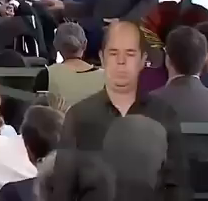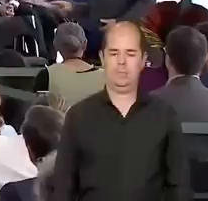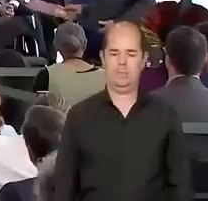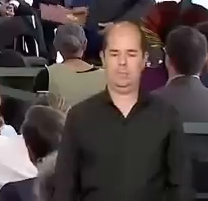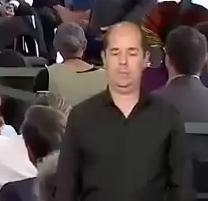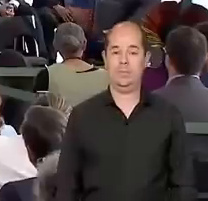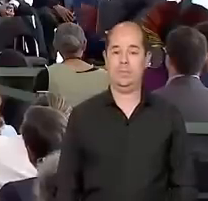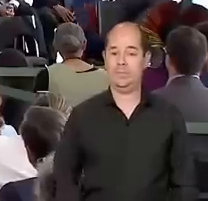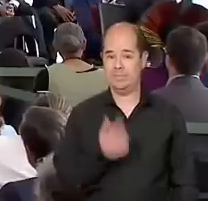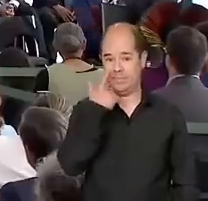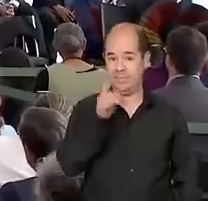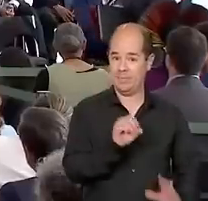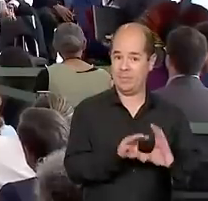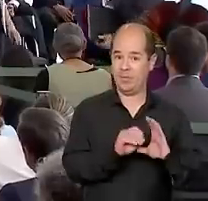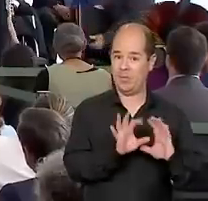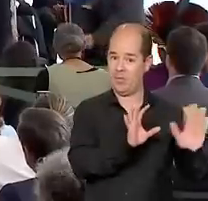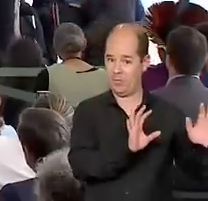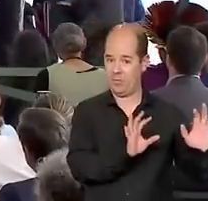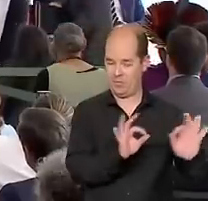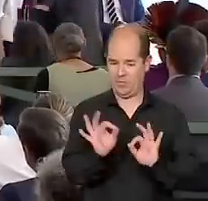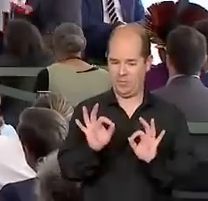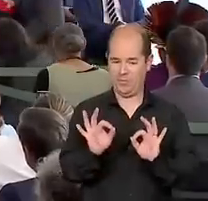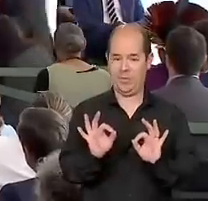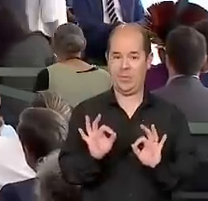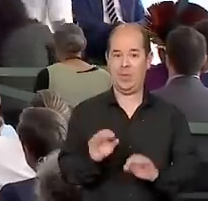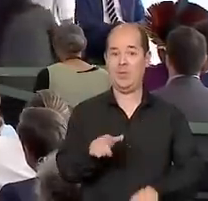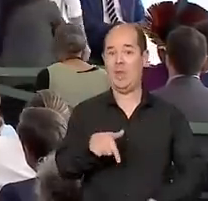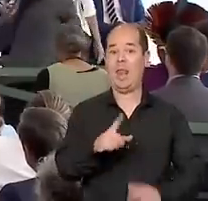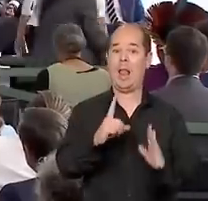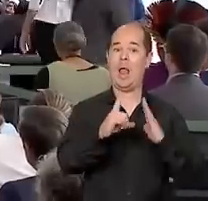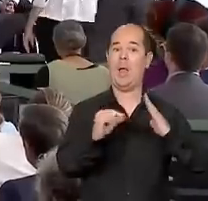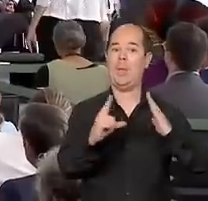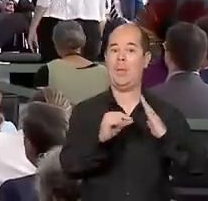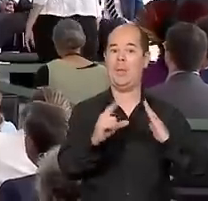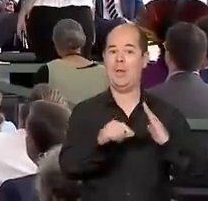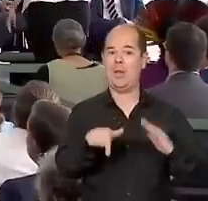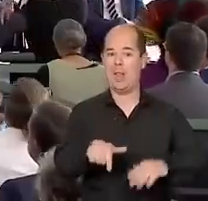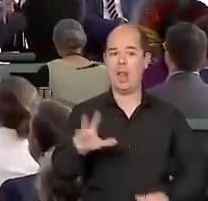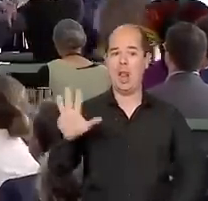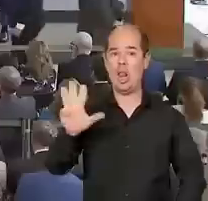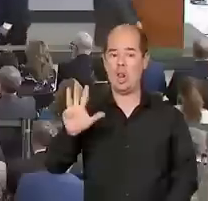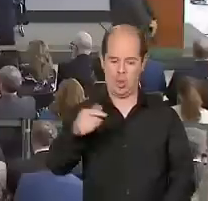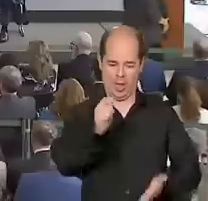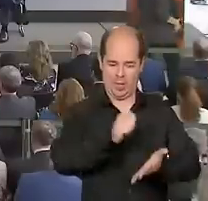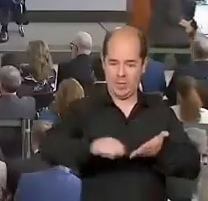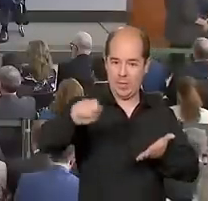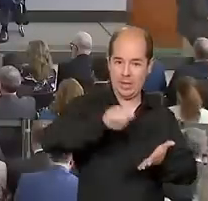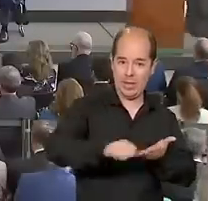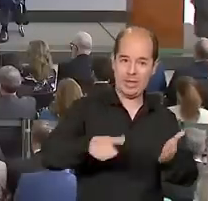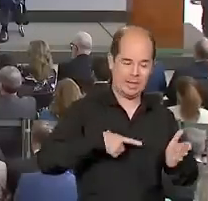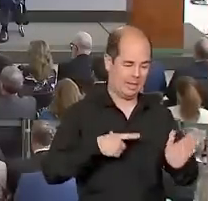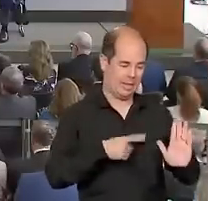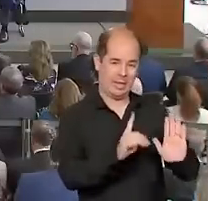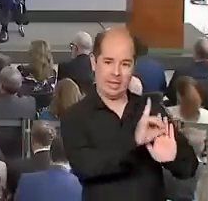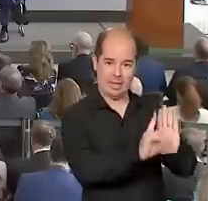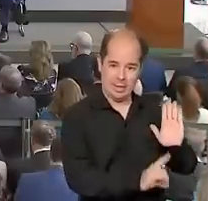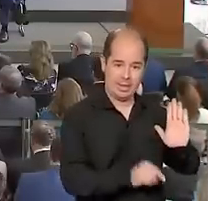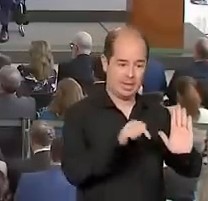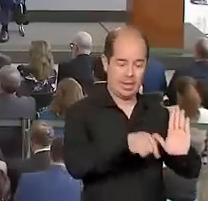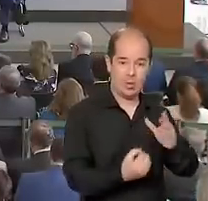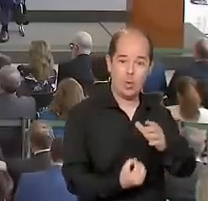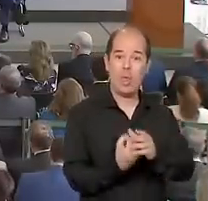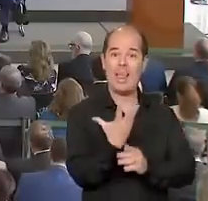Você acompanha imagens ao vivo do Palácio do Planalto. Senhoras, o presidente Lula acaba de assinar atos que